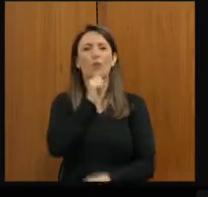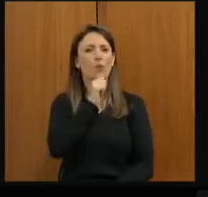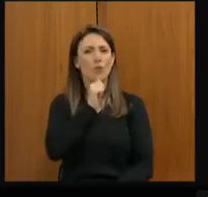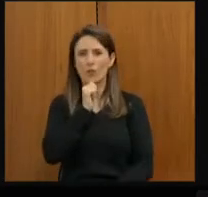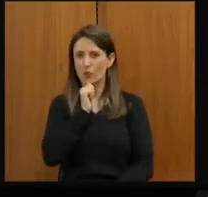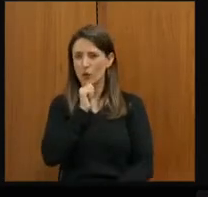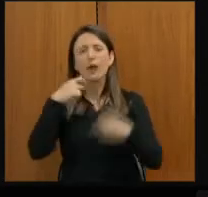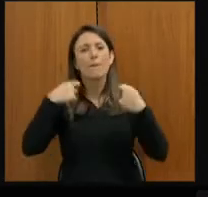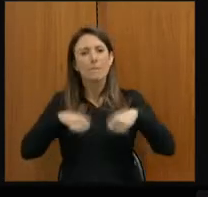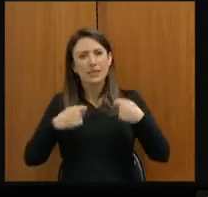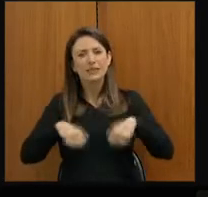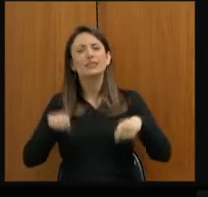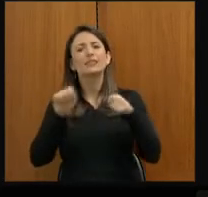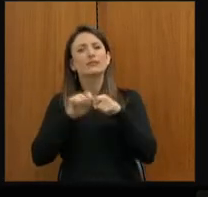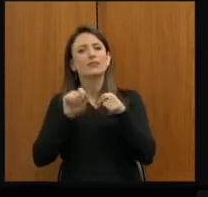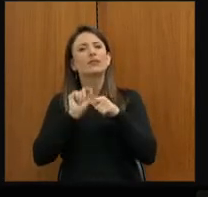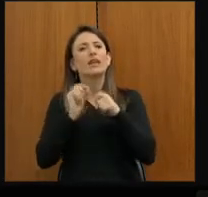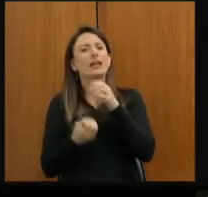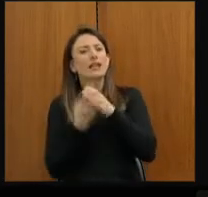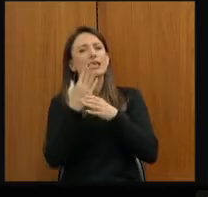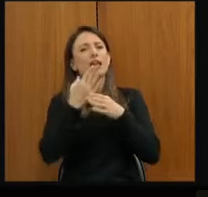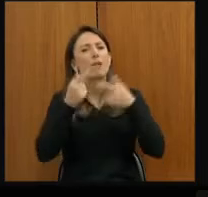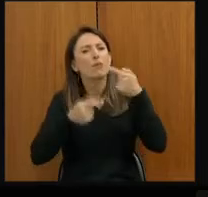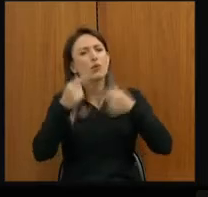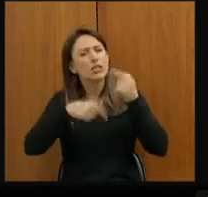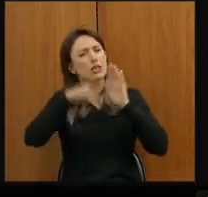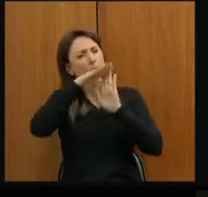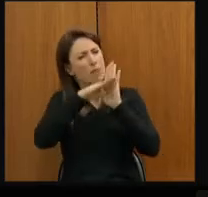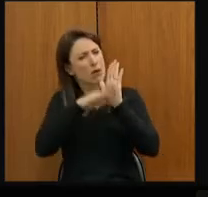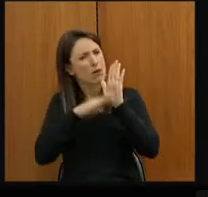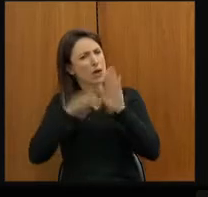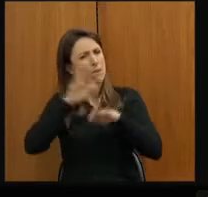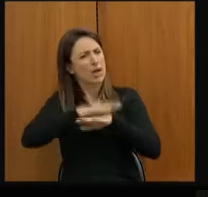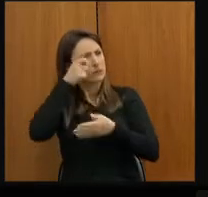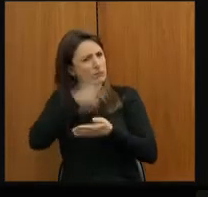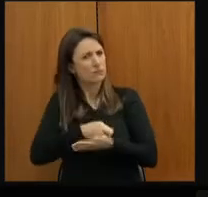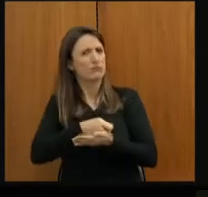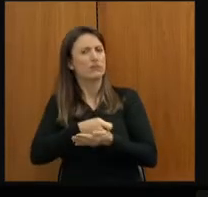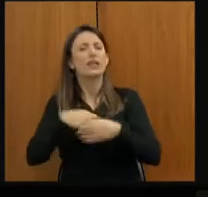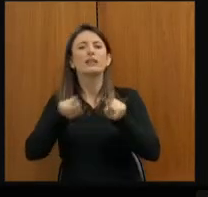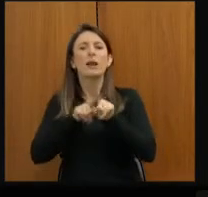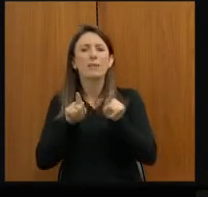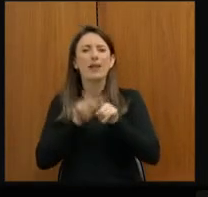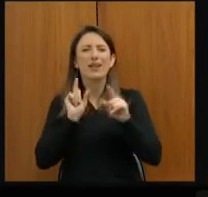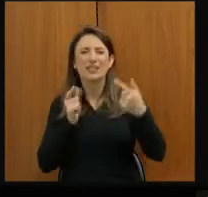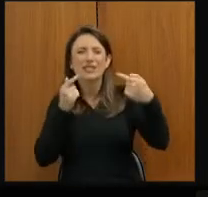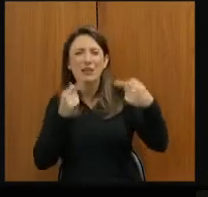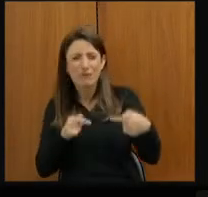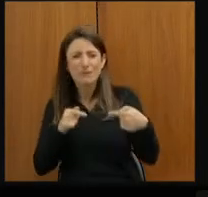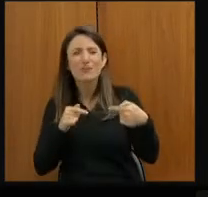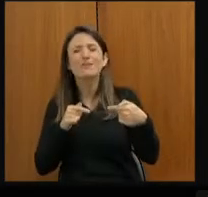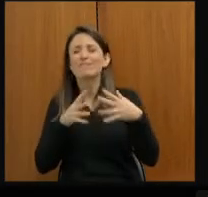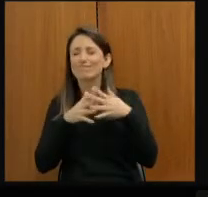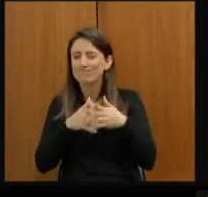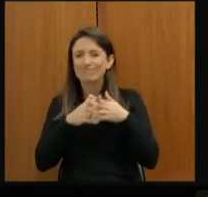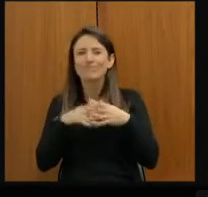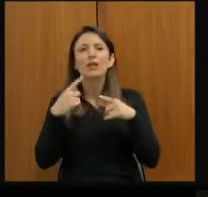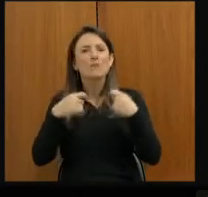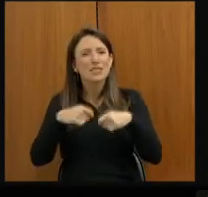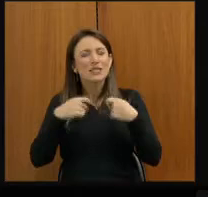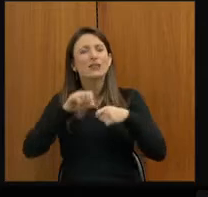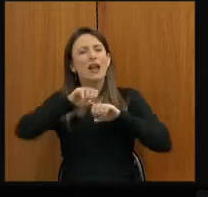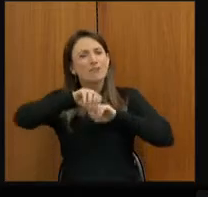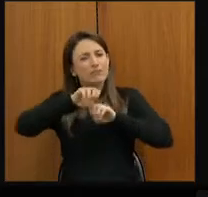política efetiva nesse sentido é a respeito também dos desafios da formação contínua o